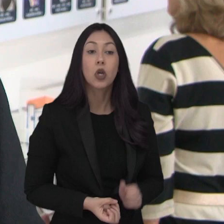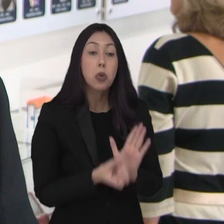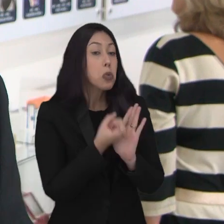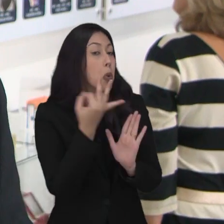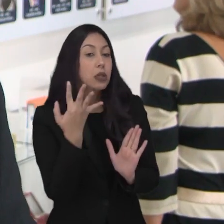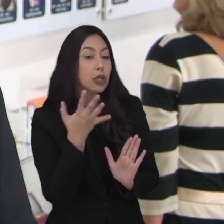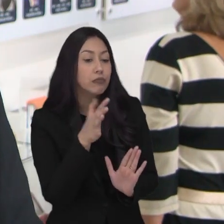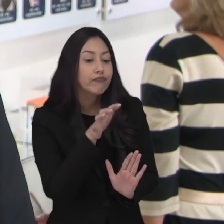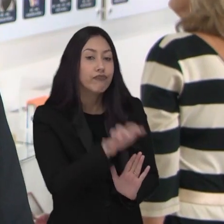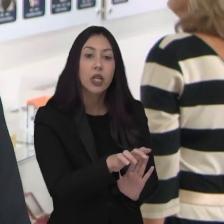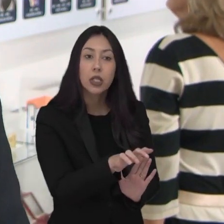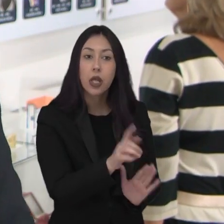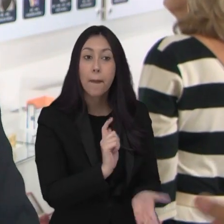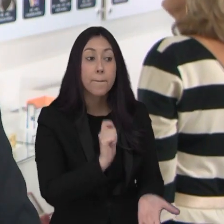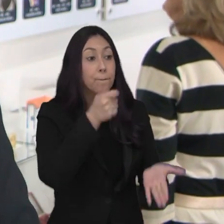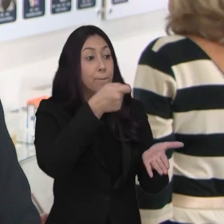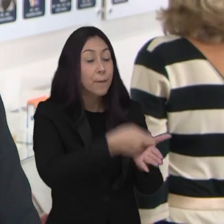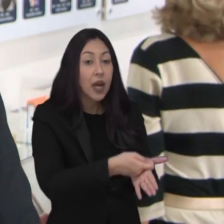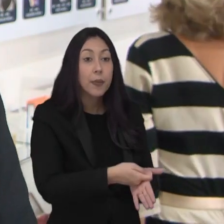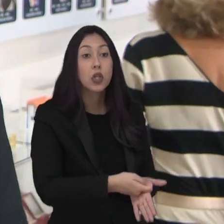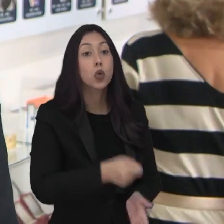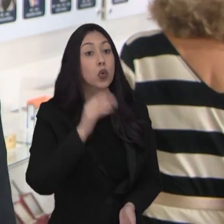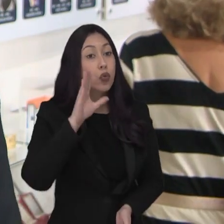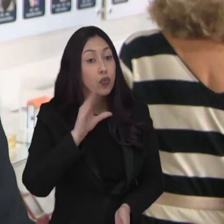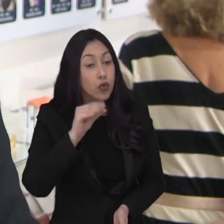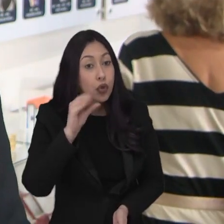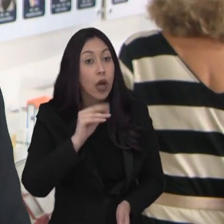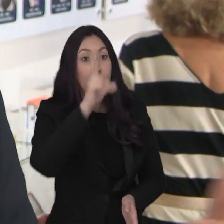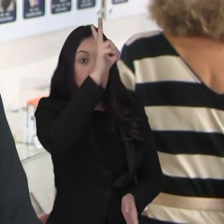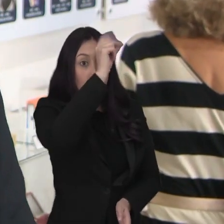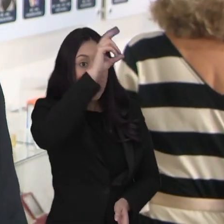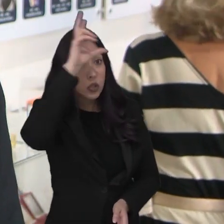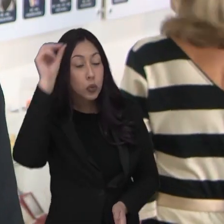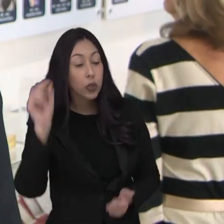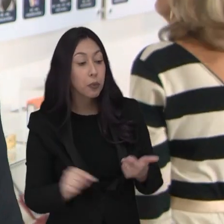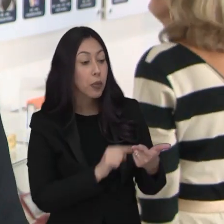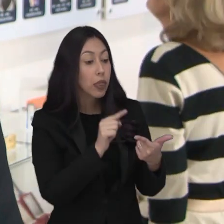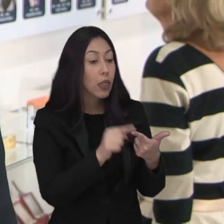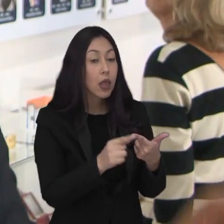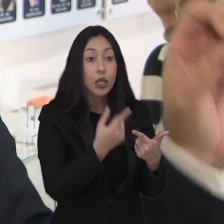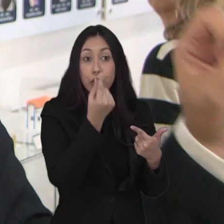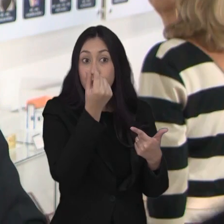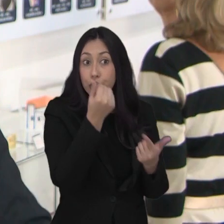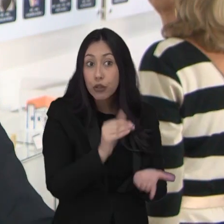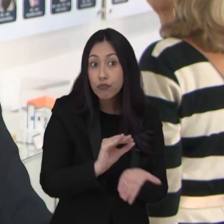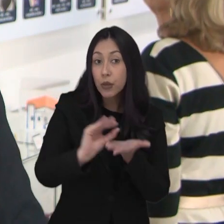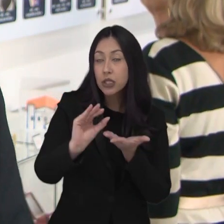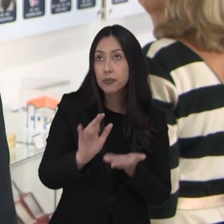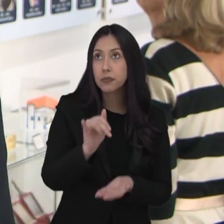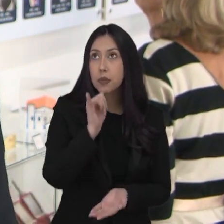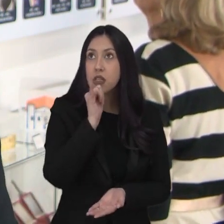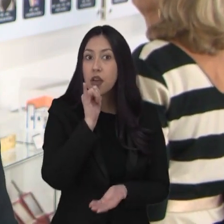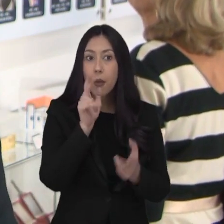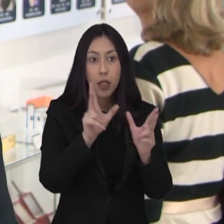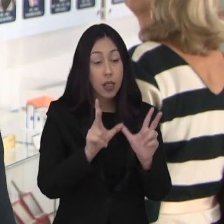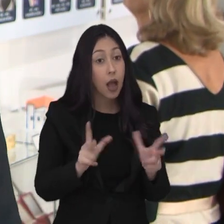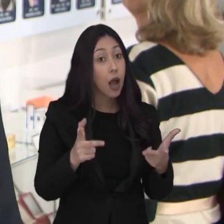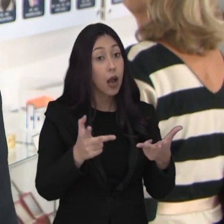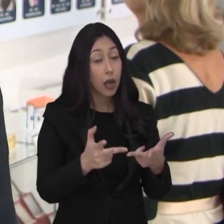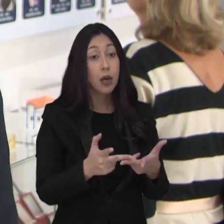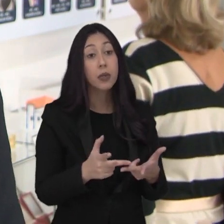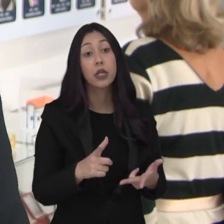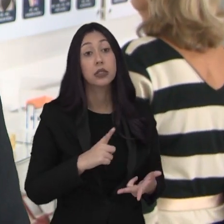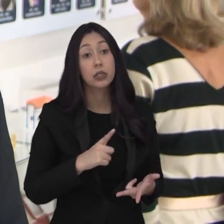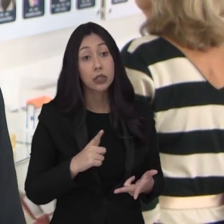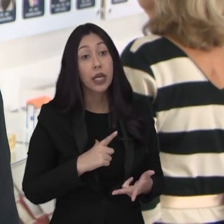e exemplifico, pagamento dos funcionários da prefeitura, valores que são repassados, por exemplo, a Câmara dos Vereadores. Em São José nós